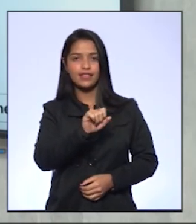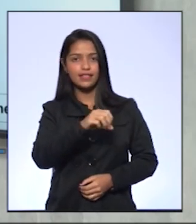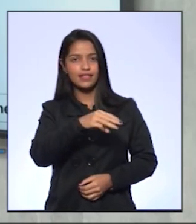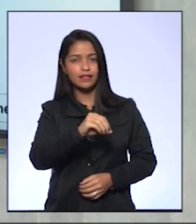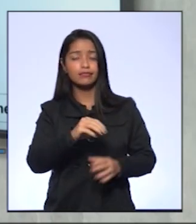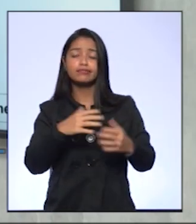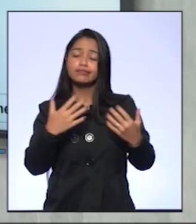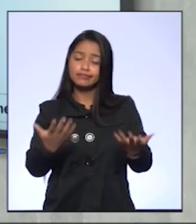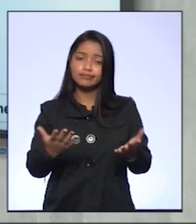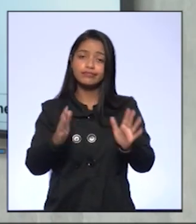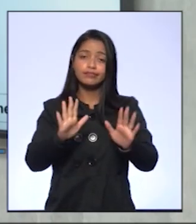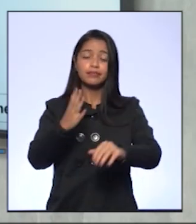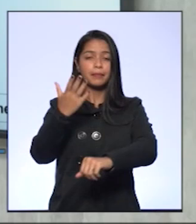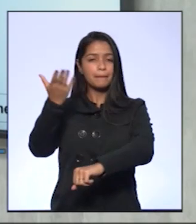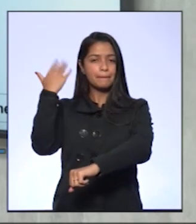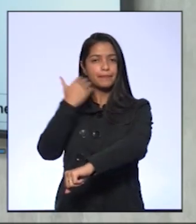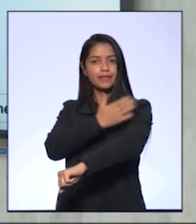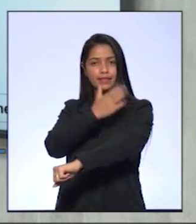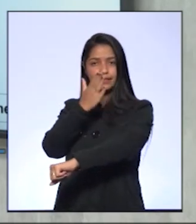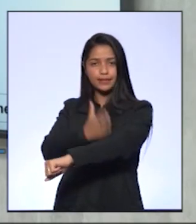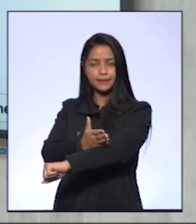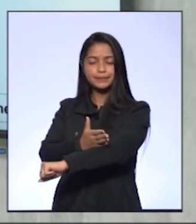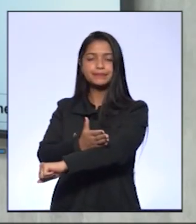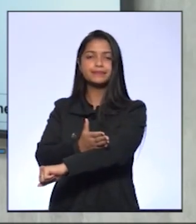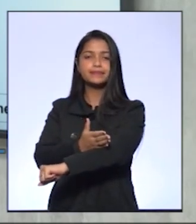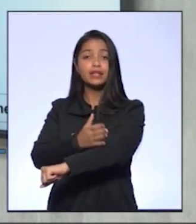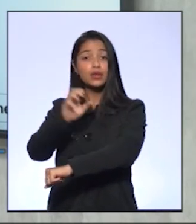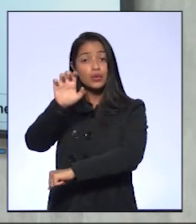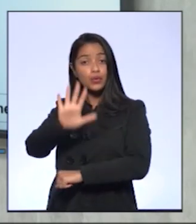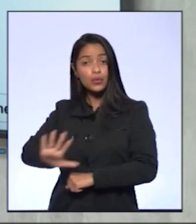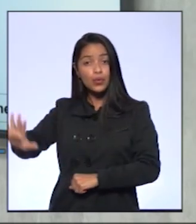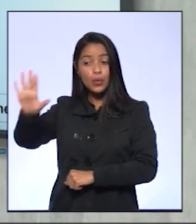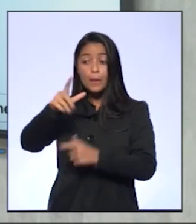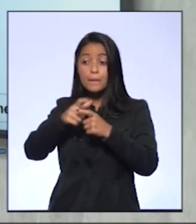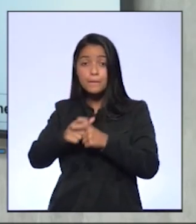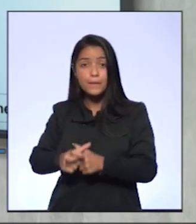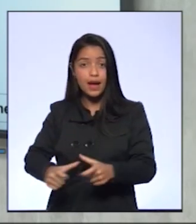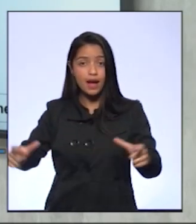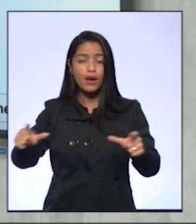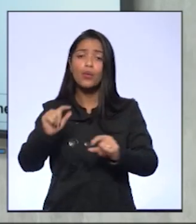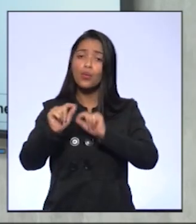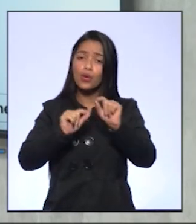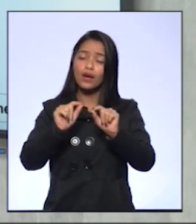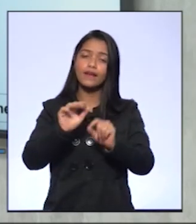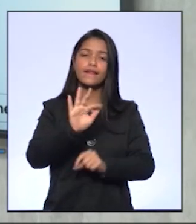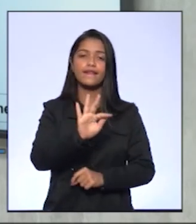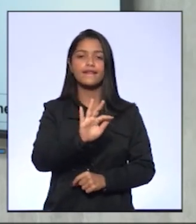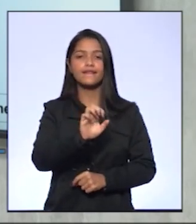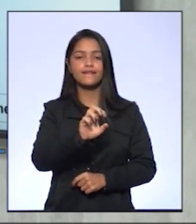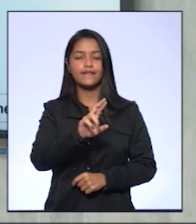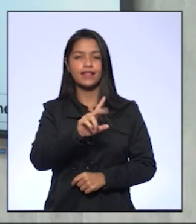da Europa Ocidental, durante o período medieval, é feudal. No